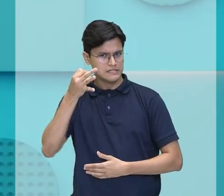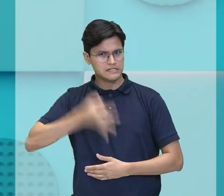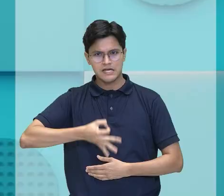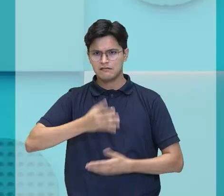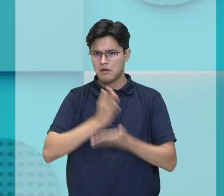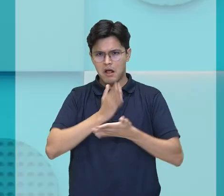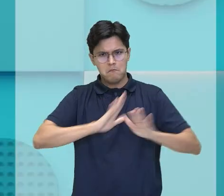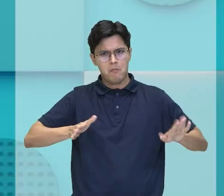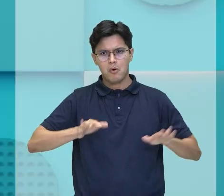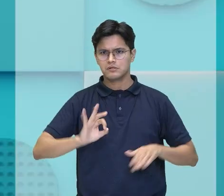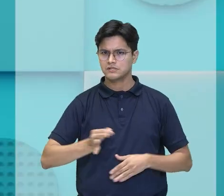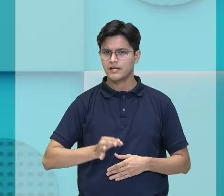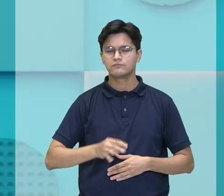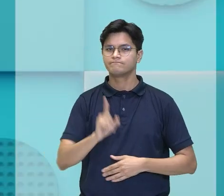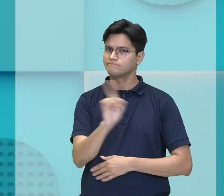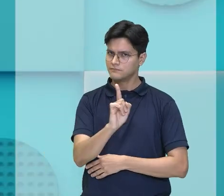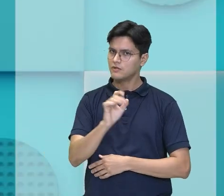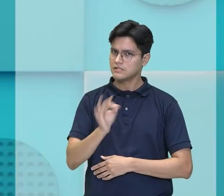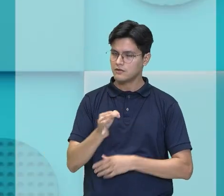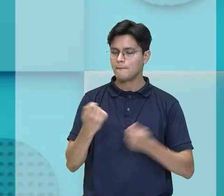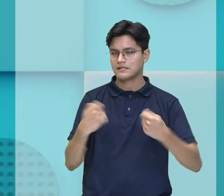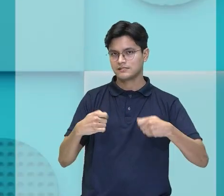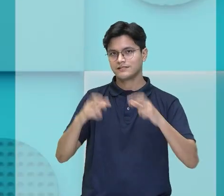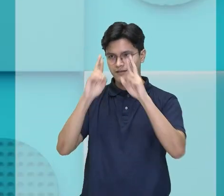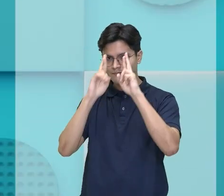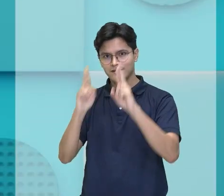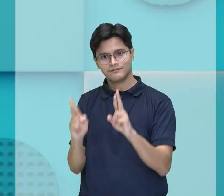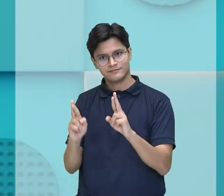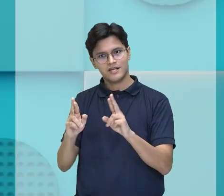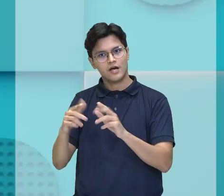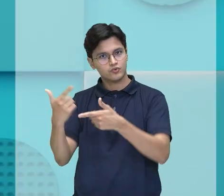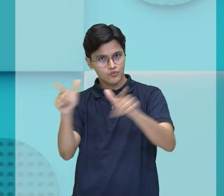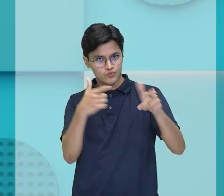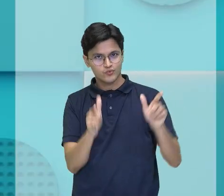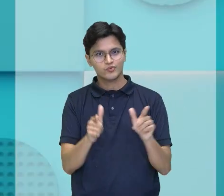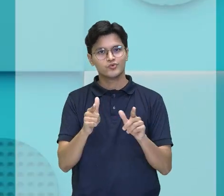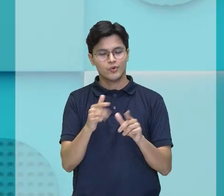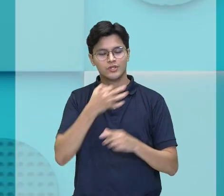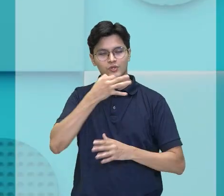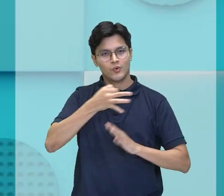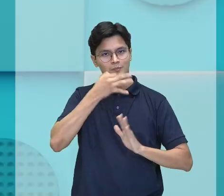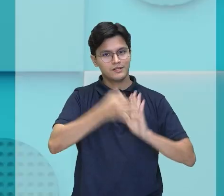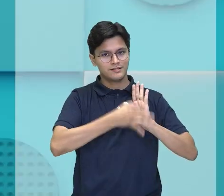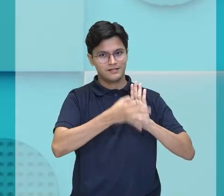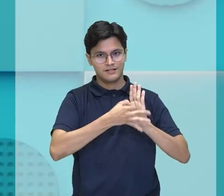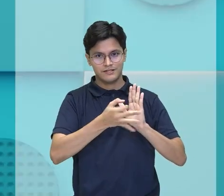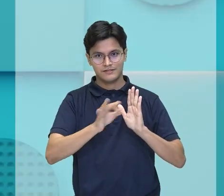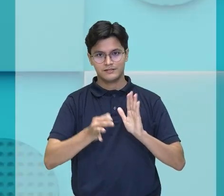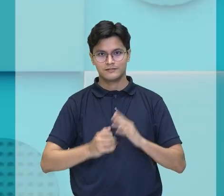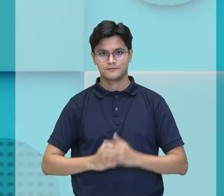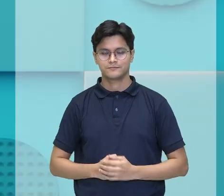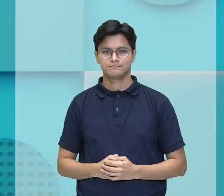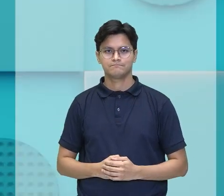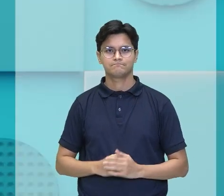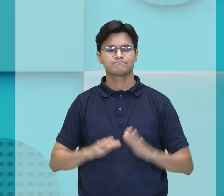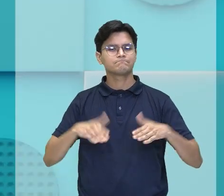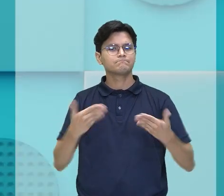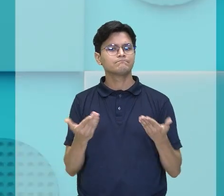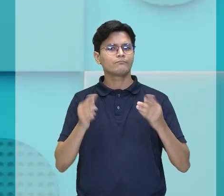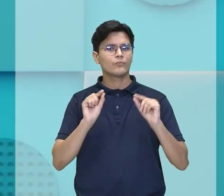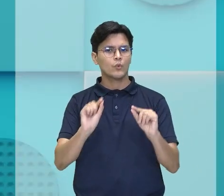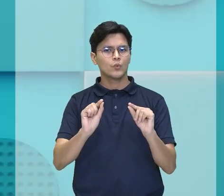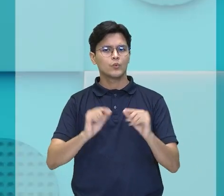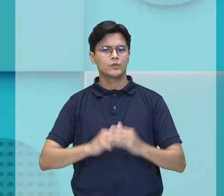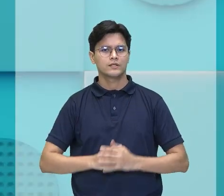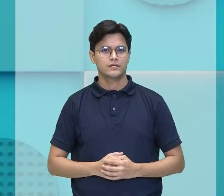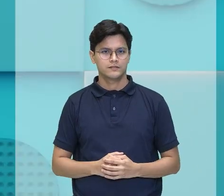ter esse meio termo, certo? Então entendemos aí o que é opinar, né? O que seria uma opinião. E essa forma